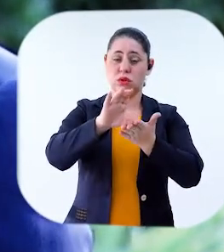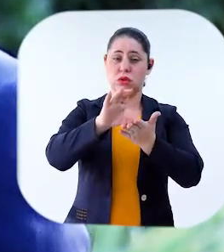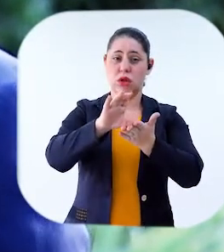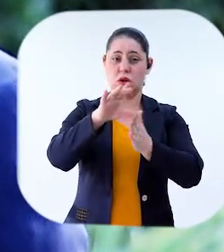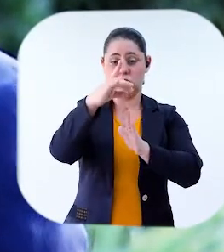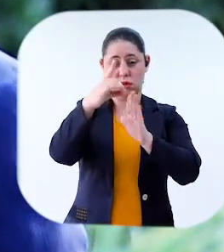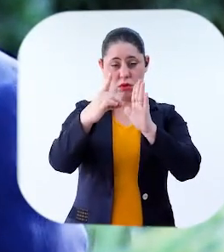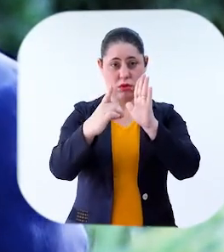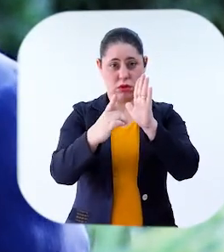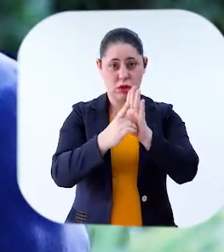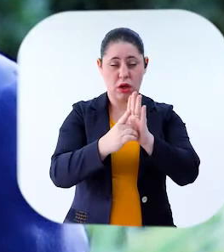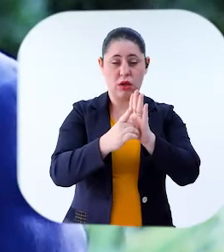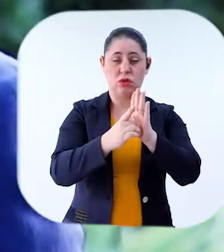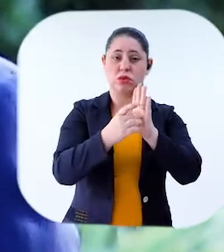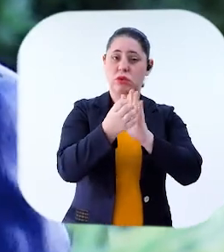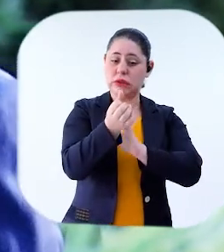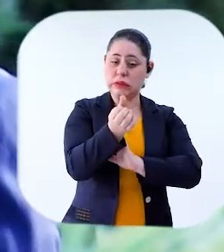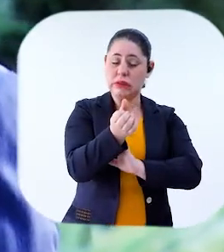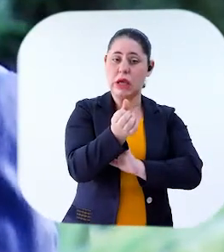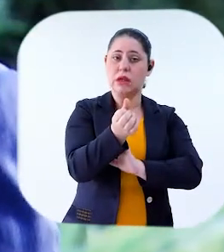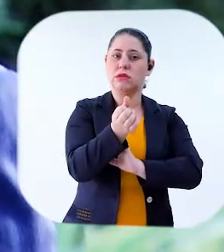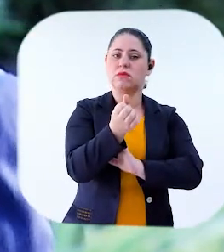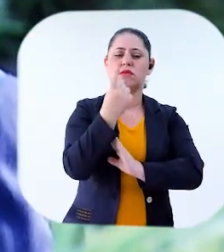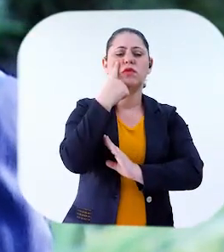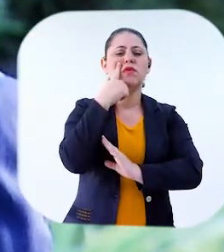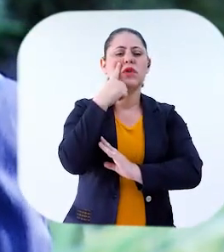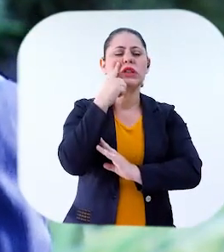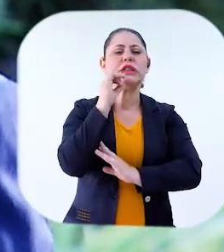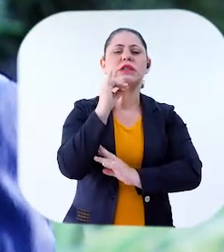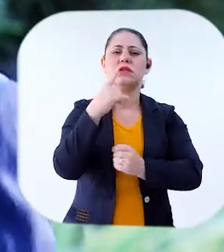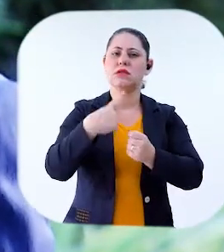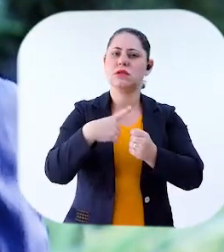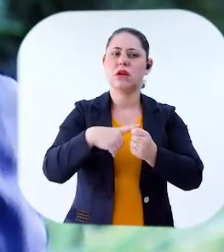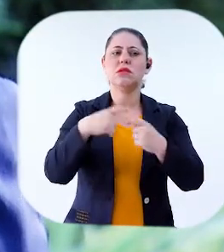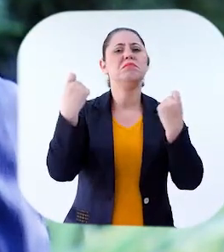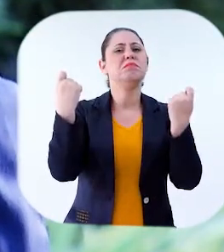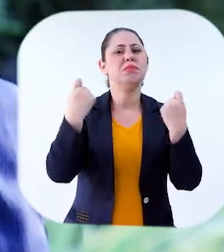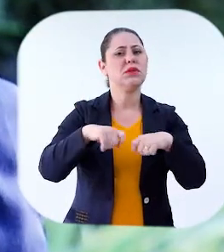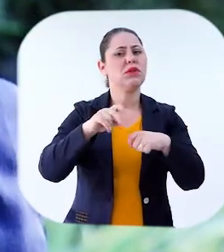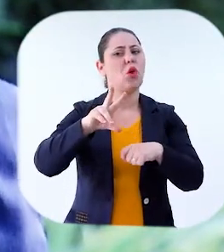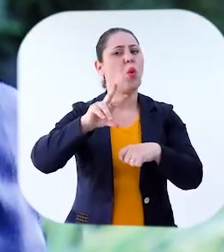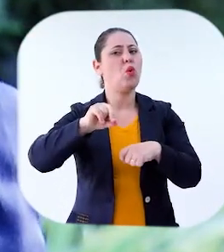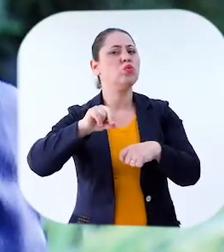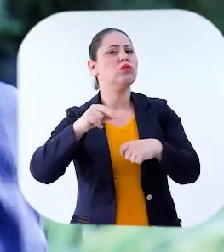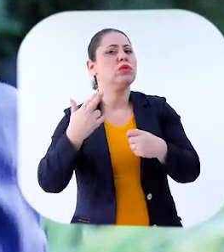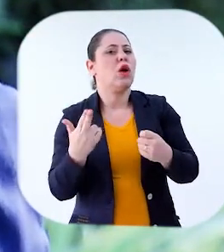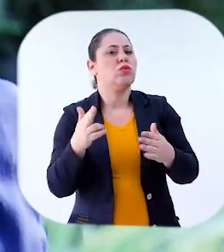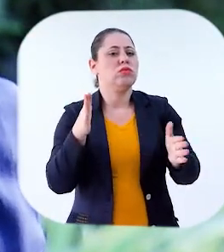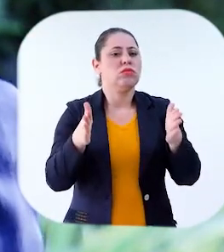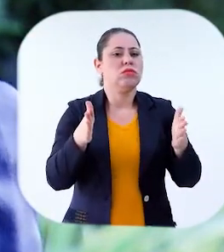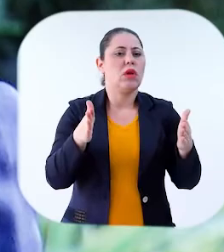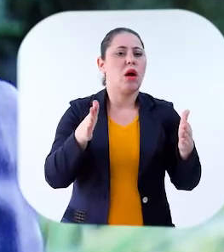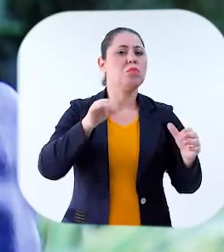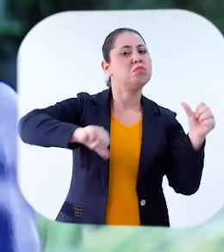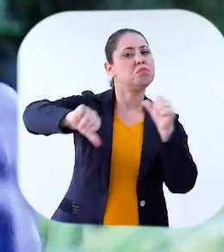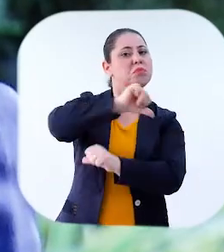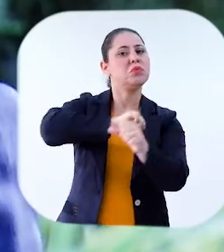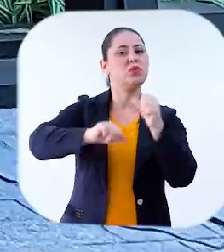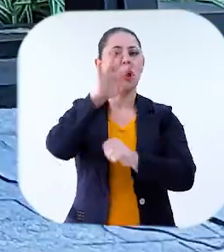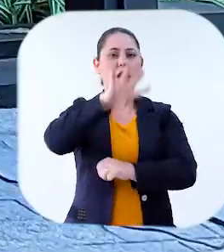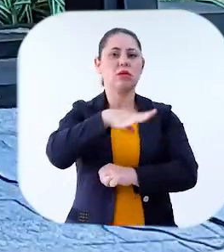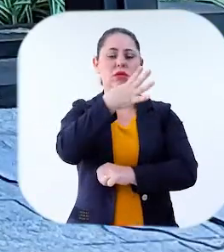Conselho de que trata o Decreto Legislativo número 6, é que vai verificar se realmente aquela cidade há necessidade ou não de